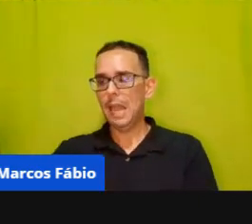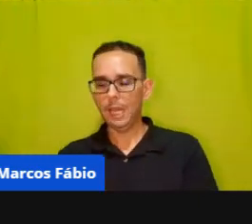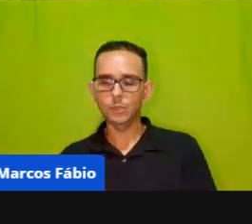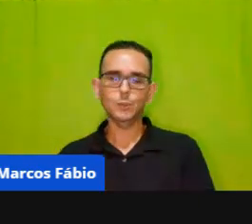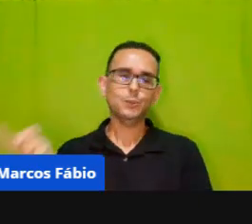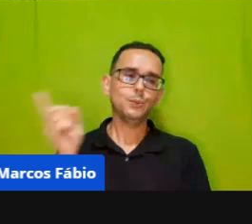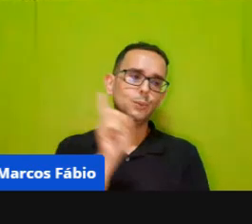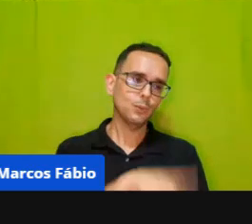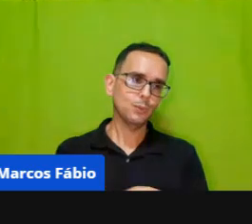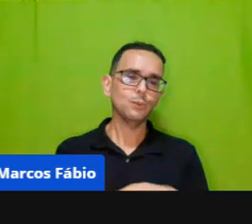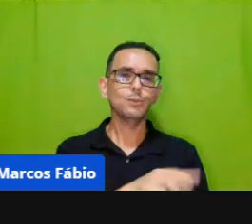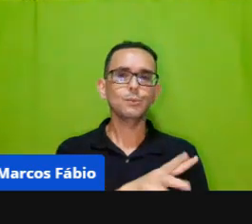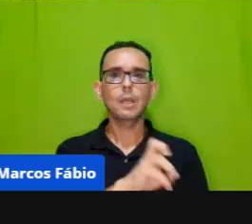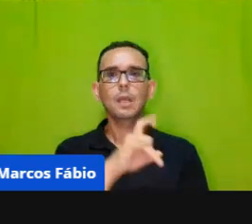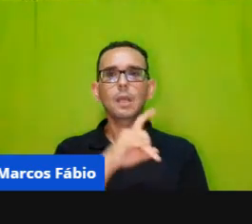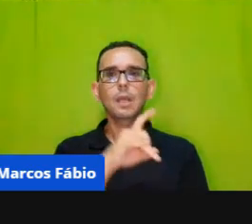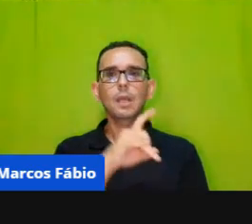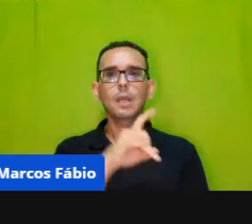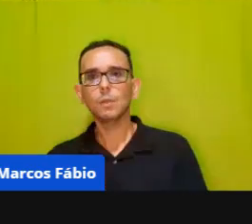para a gente finalizar aqui.